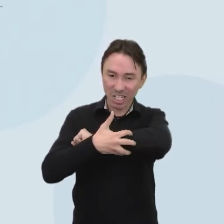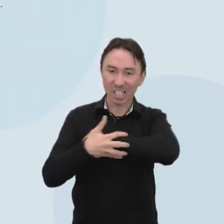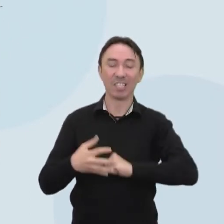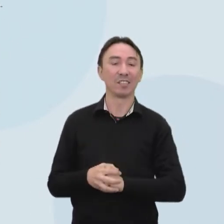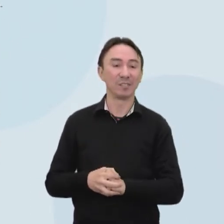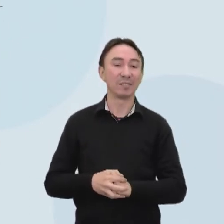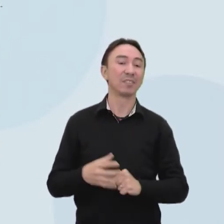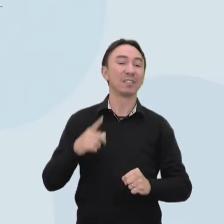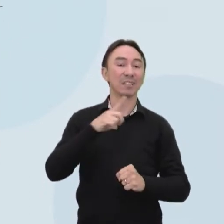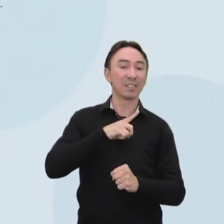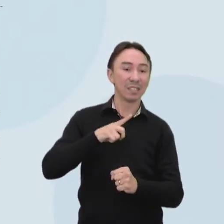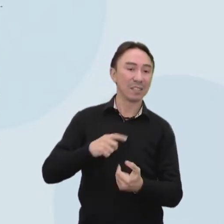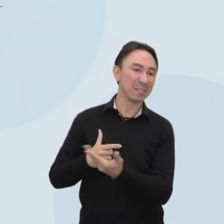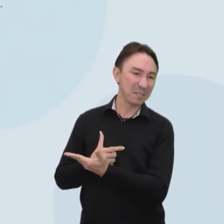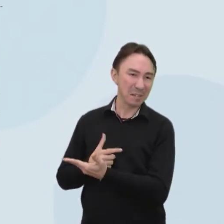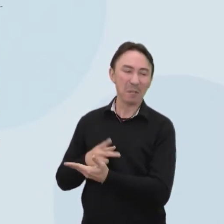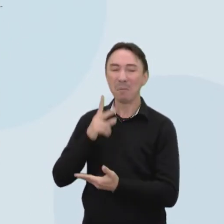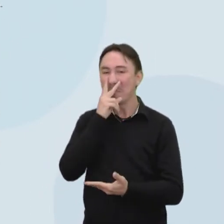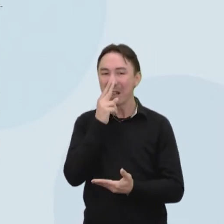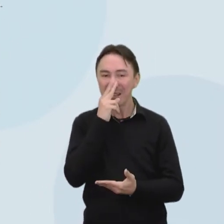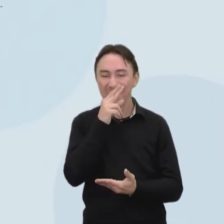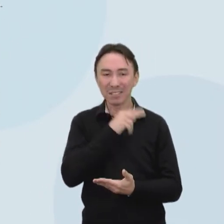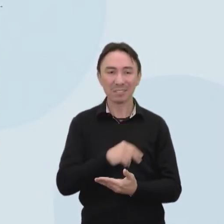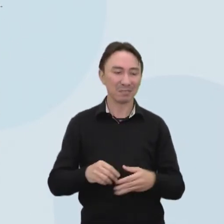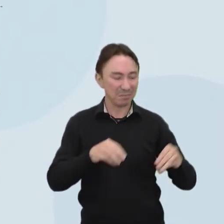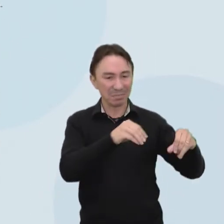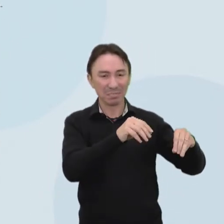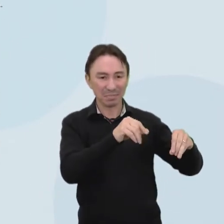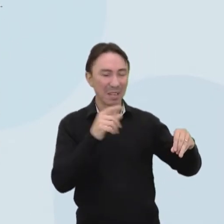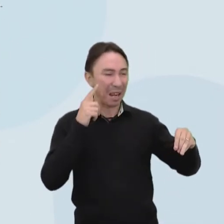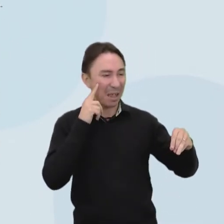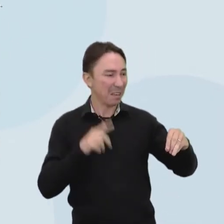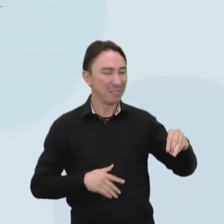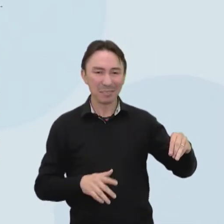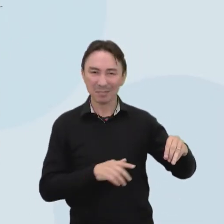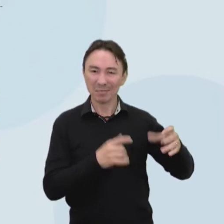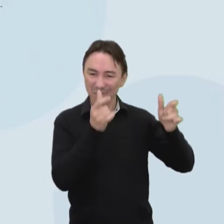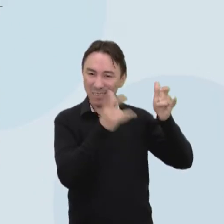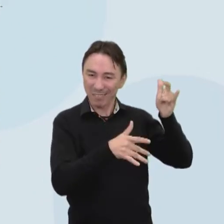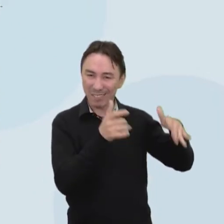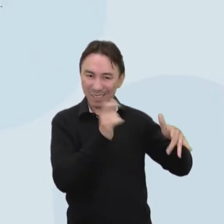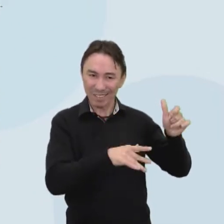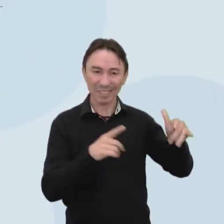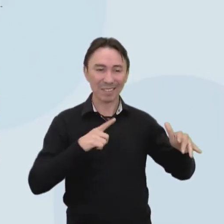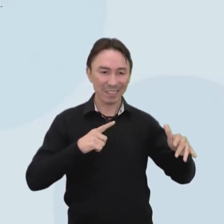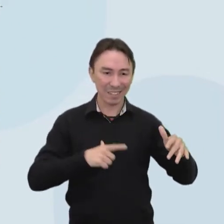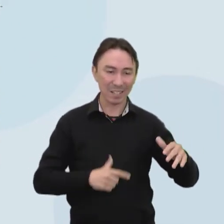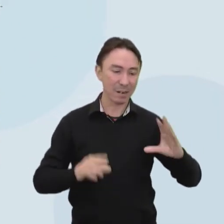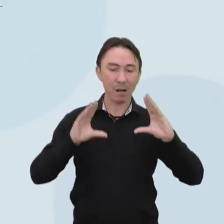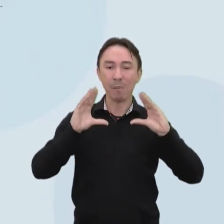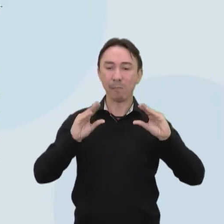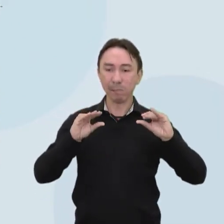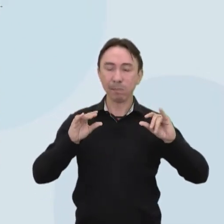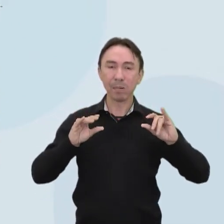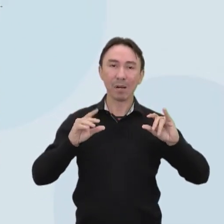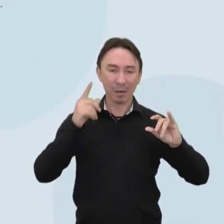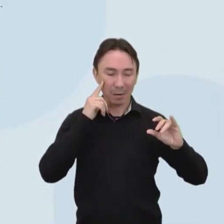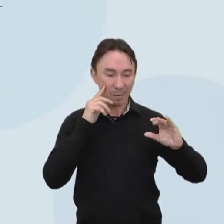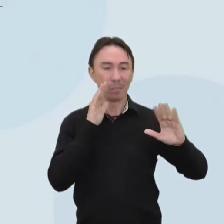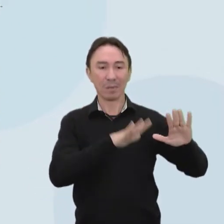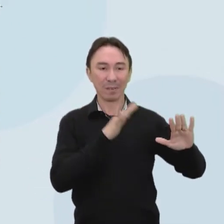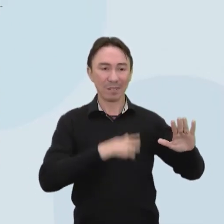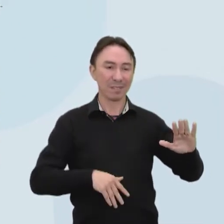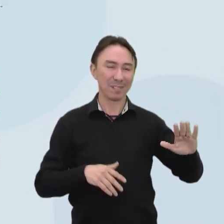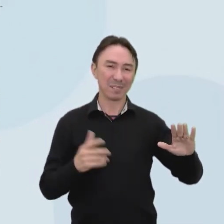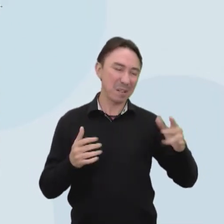nessa parte parece um terreno baldio e um colchão, né, estendido, e as crianças fazendo disso uma brincadeira, né, um escorregador possivelmente, um